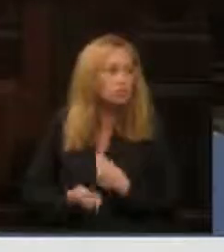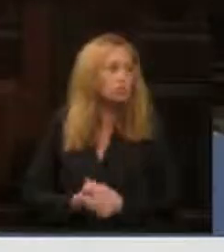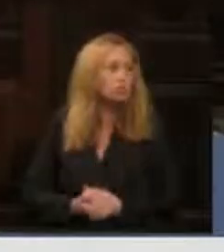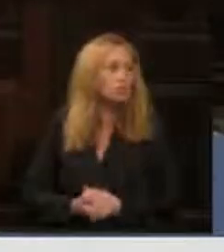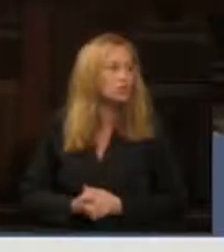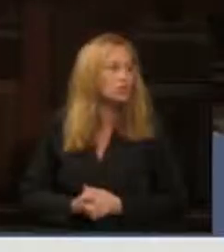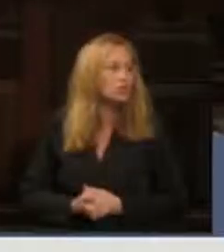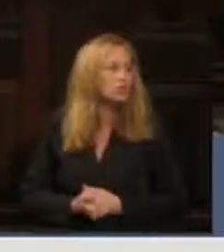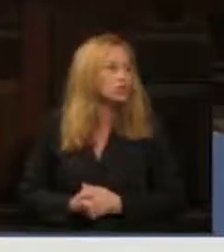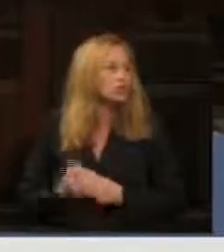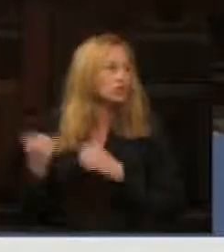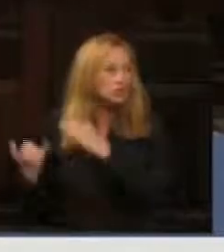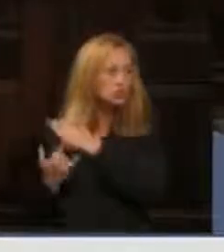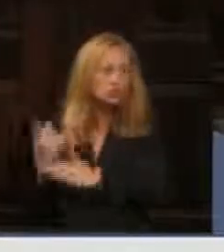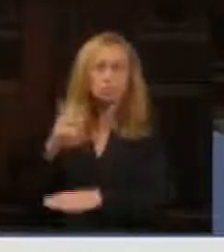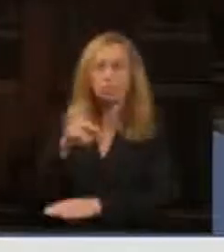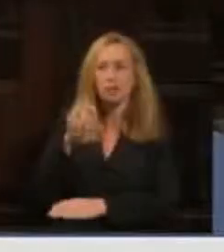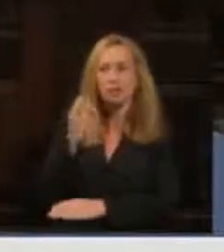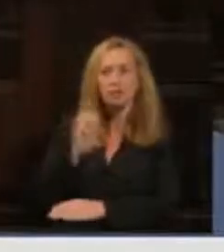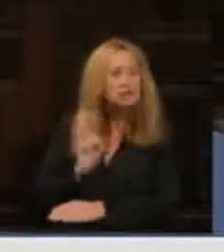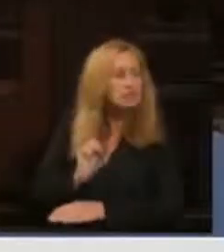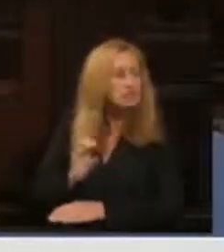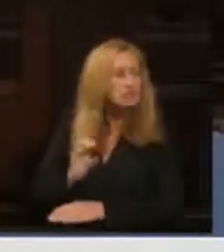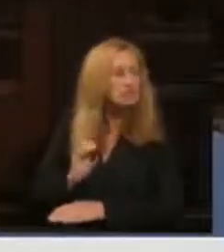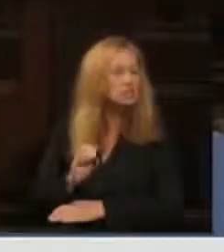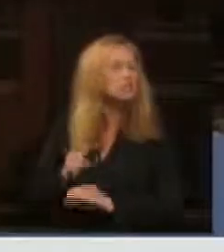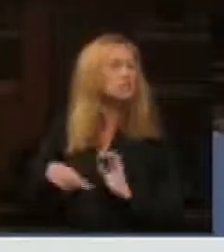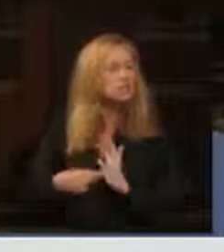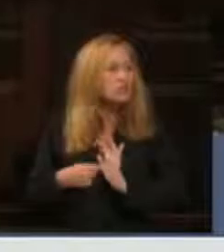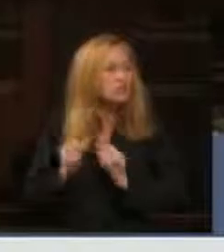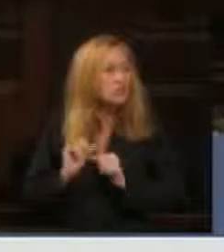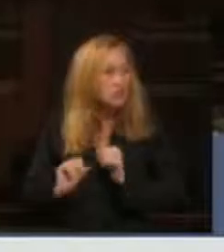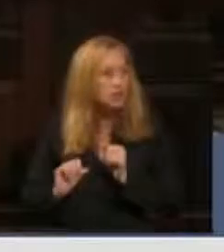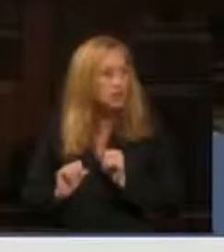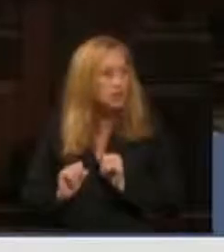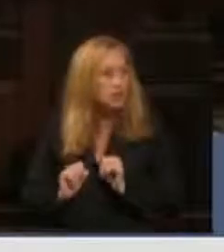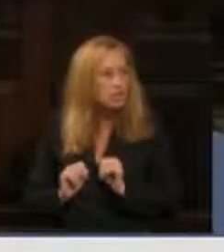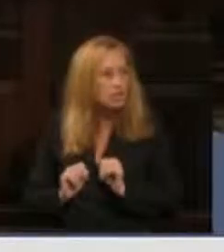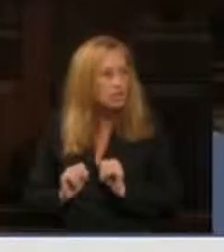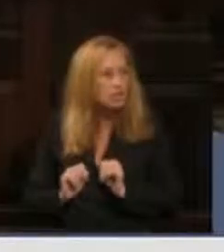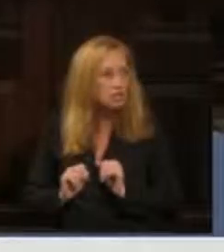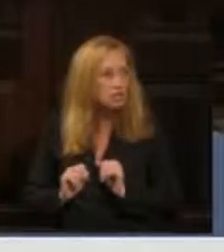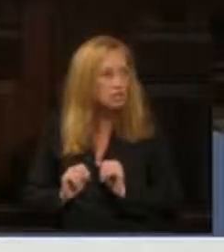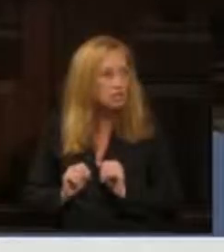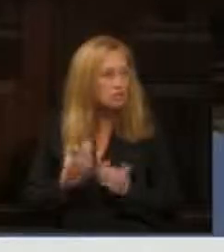Pax fez um levantamento mostrando que aqui no estado do Rio de Janeiro,